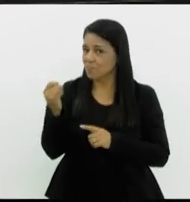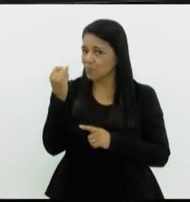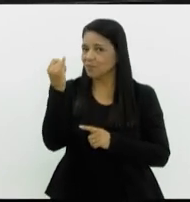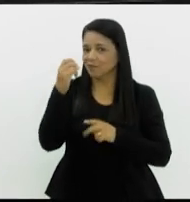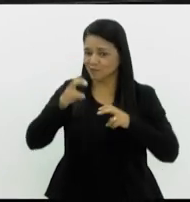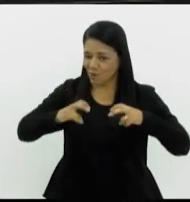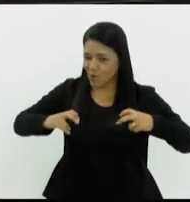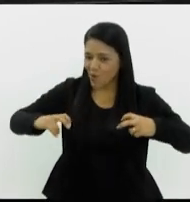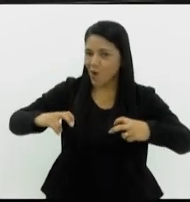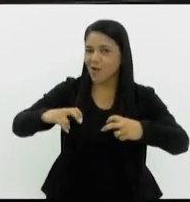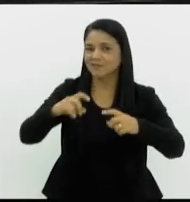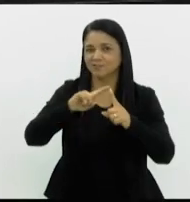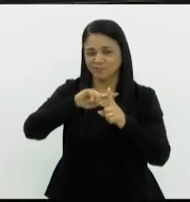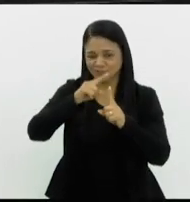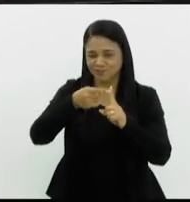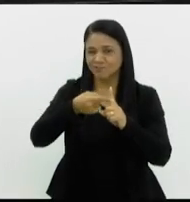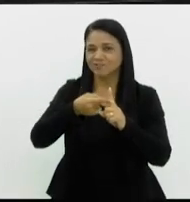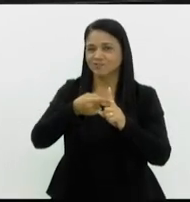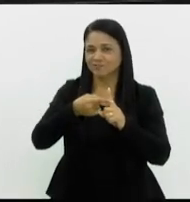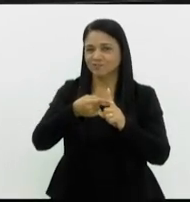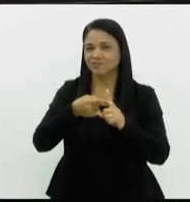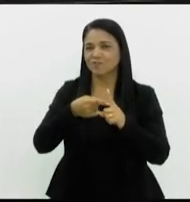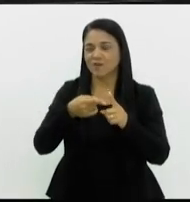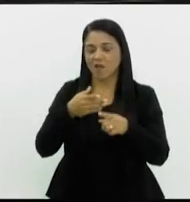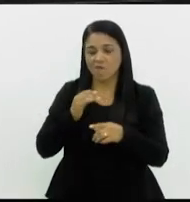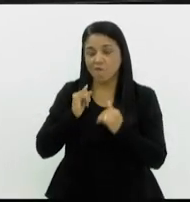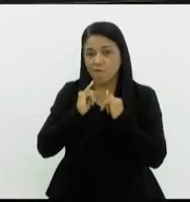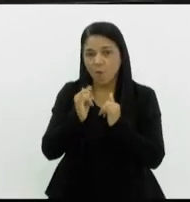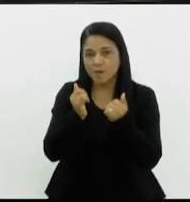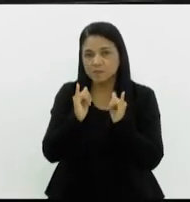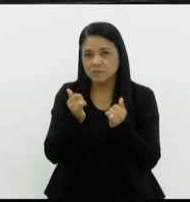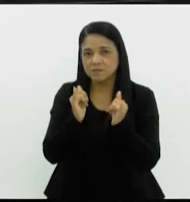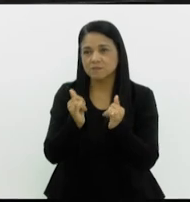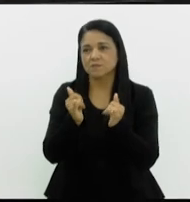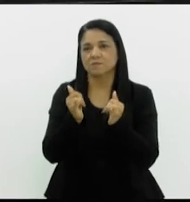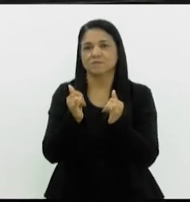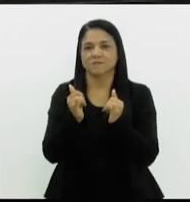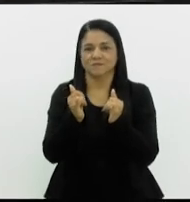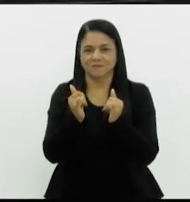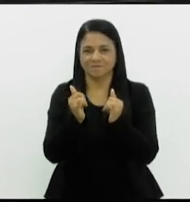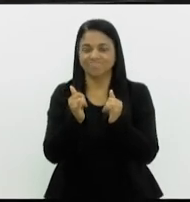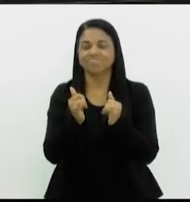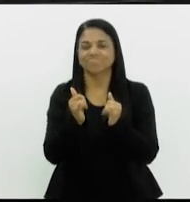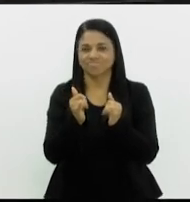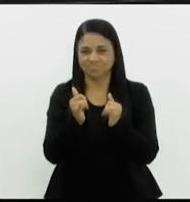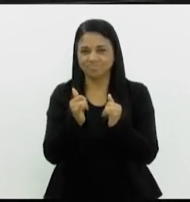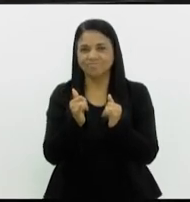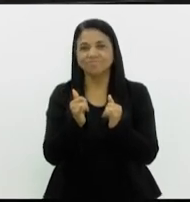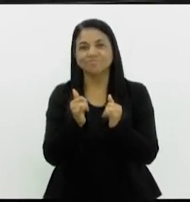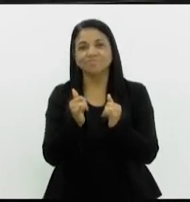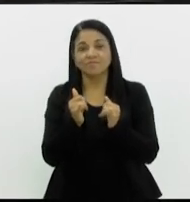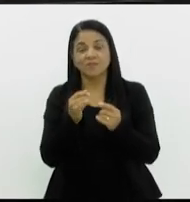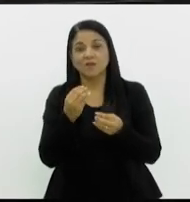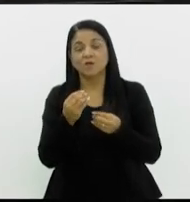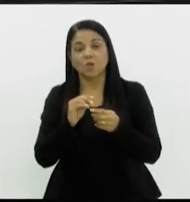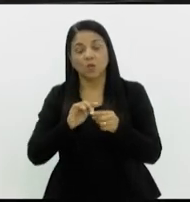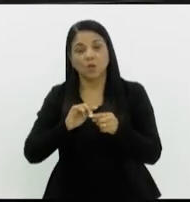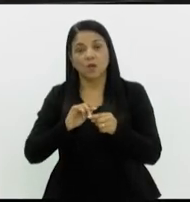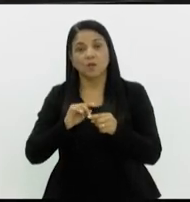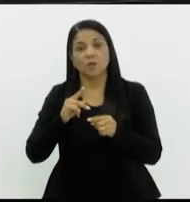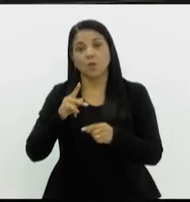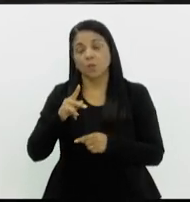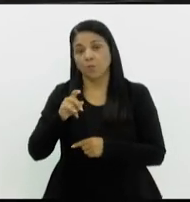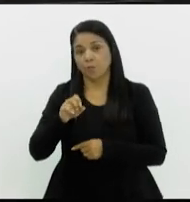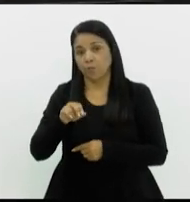hoje no aparato para o acesso à informação com relação às gestantes, com relação ao